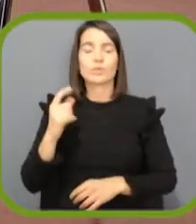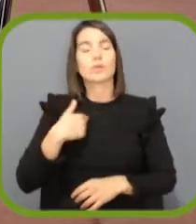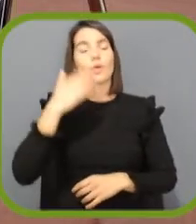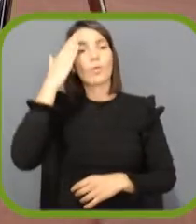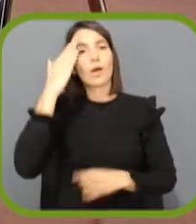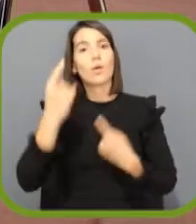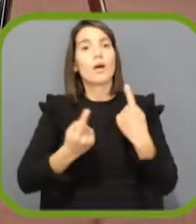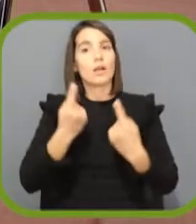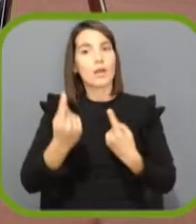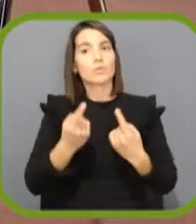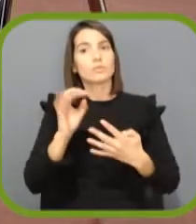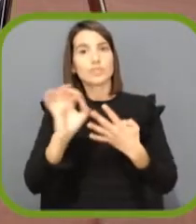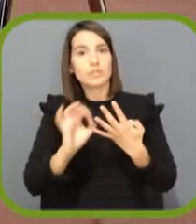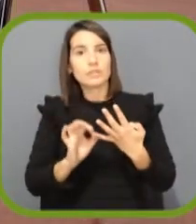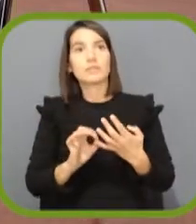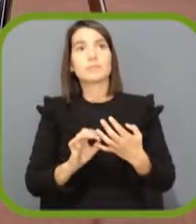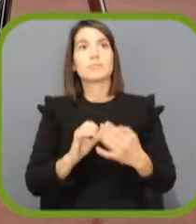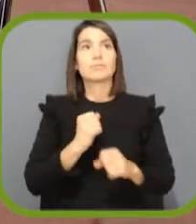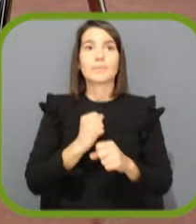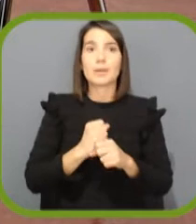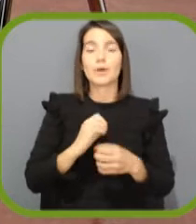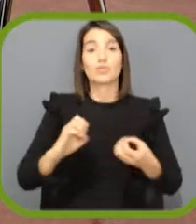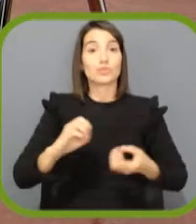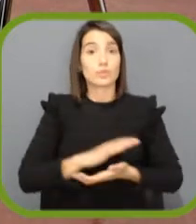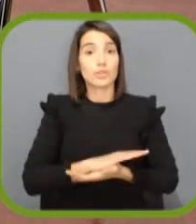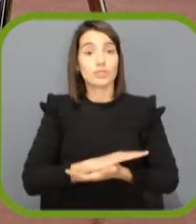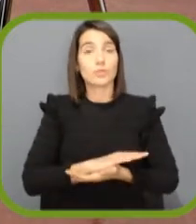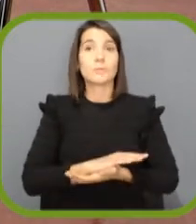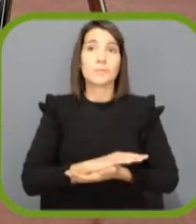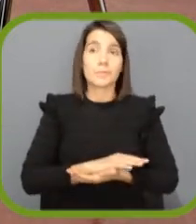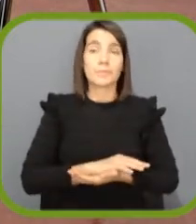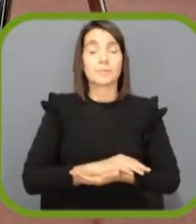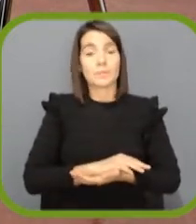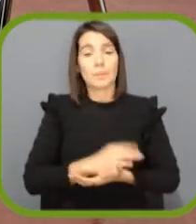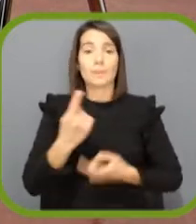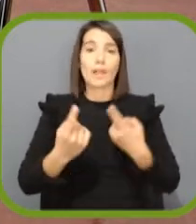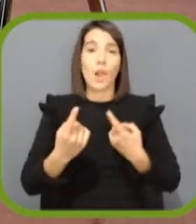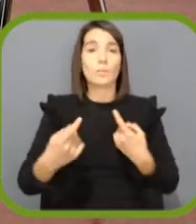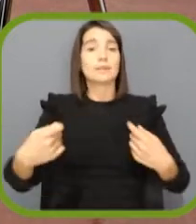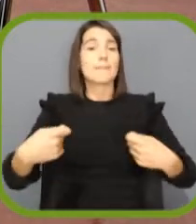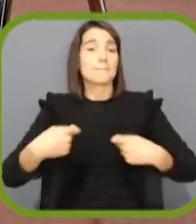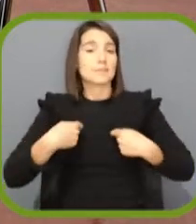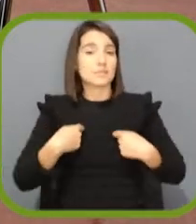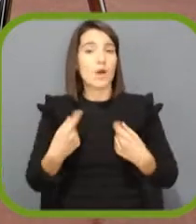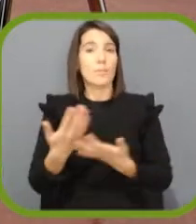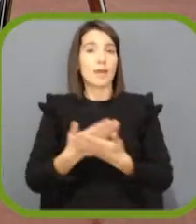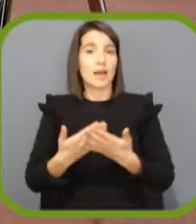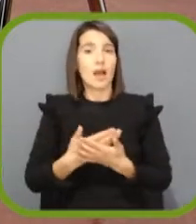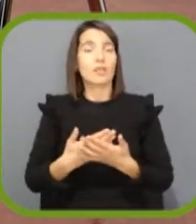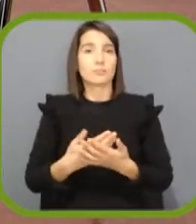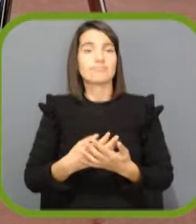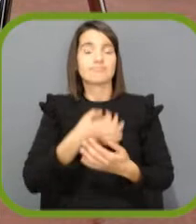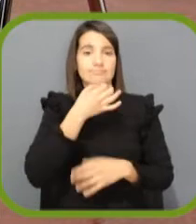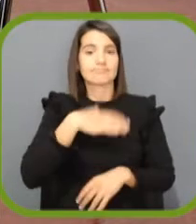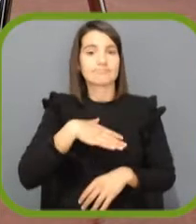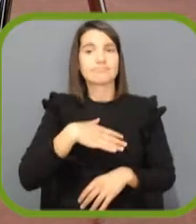que, em alguns aspectos, o jornalismo cedeu a algumas pressões do mercado,